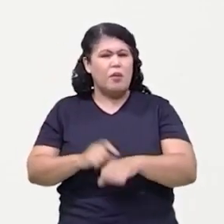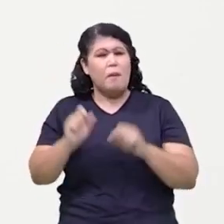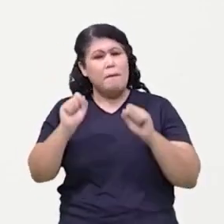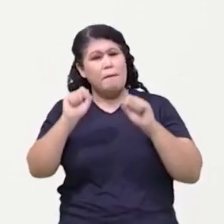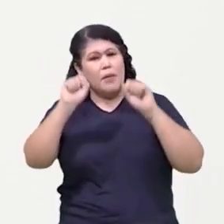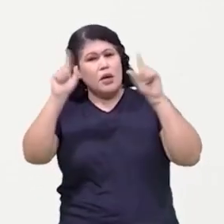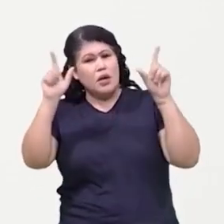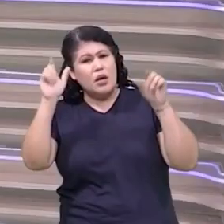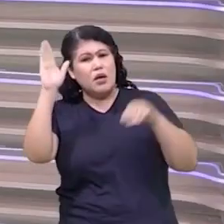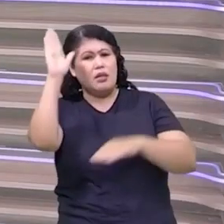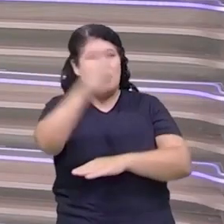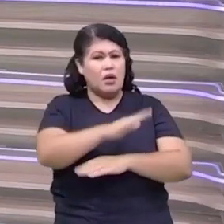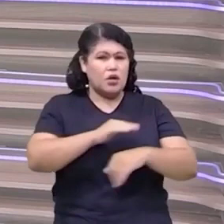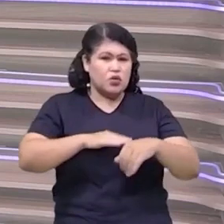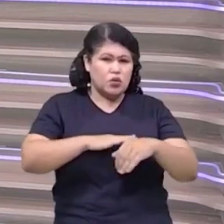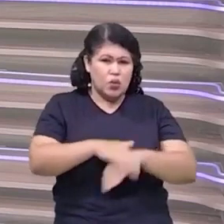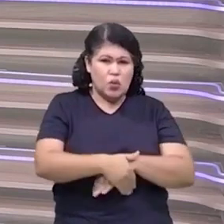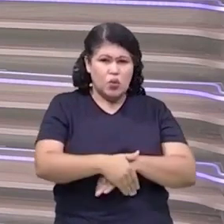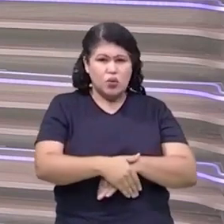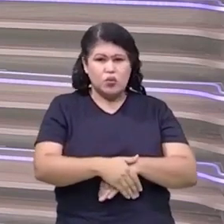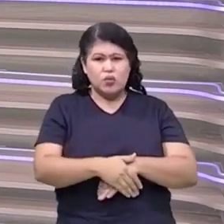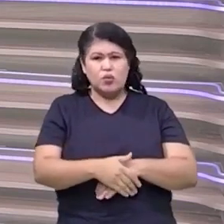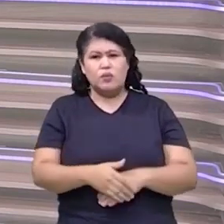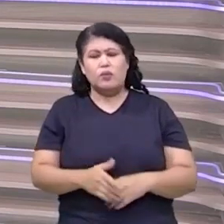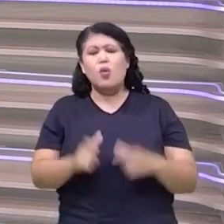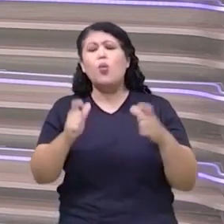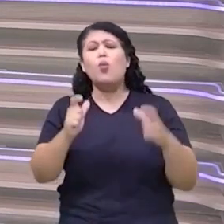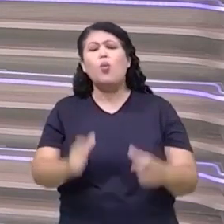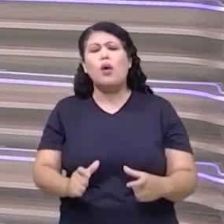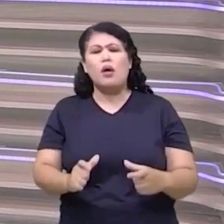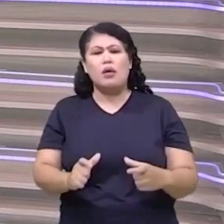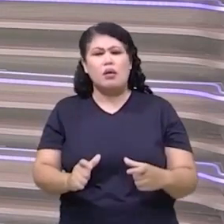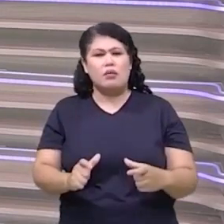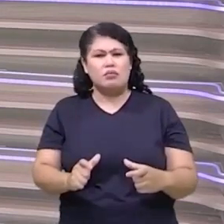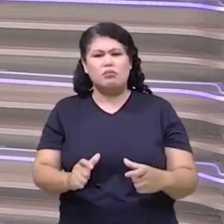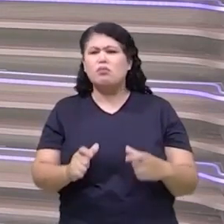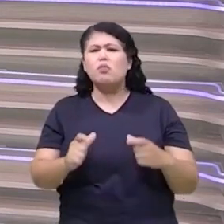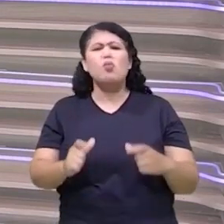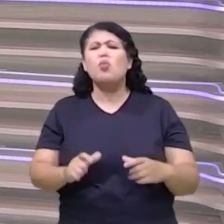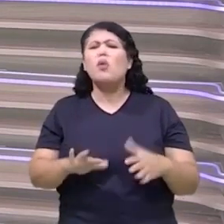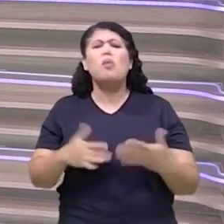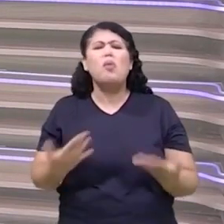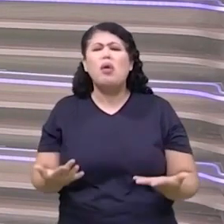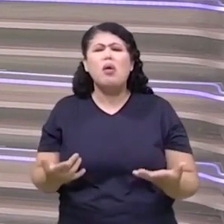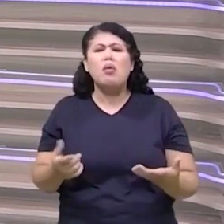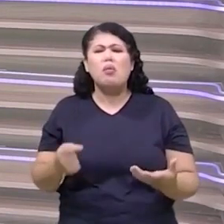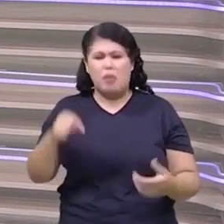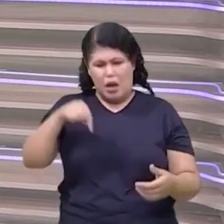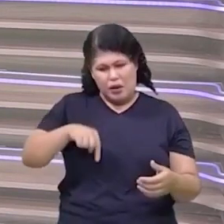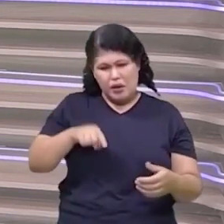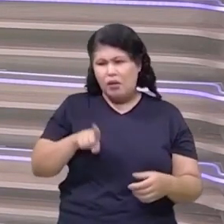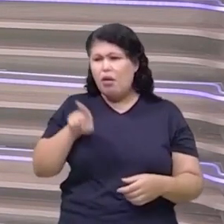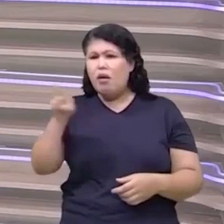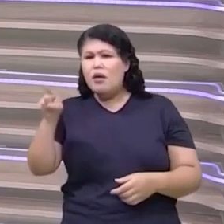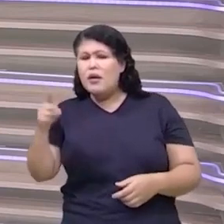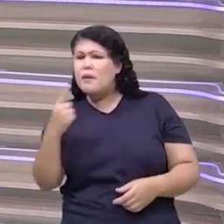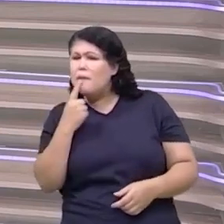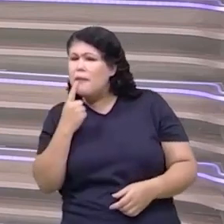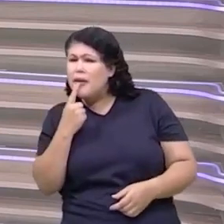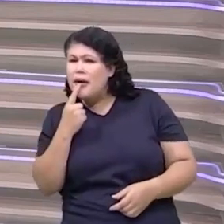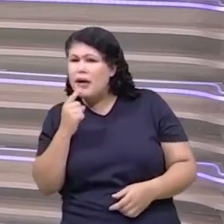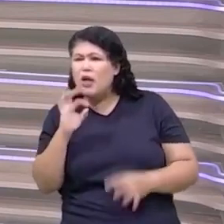Manhã, tarde, noite. Ok? Outro, lugar. Que lugar? Aqui, ali,